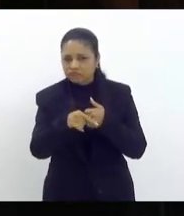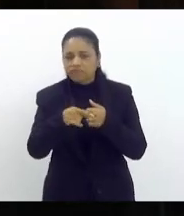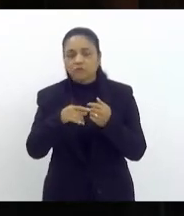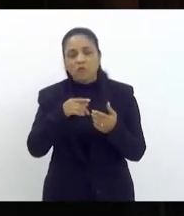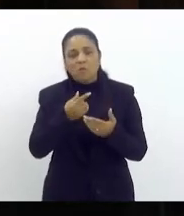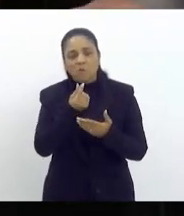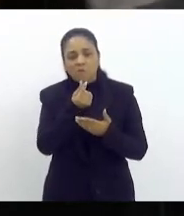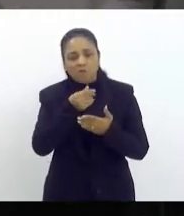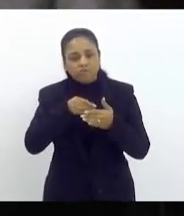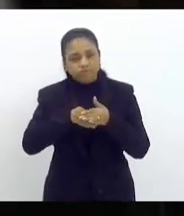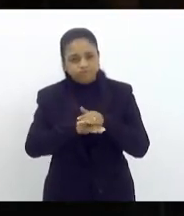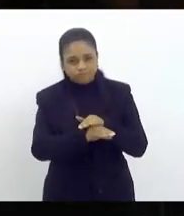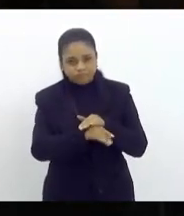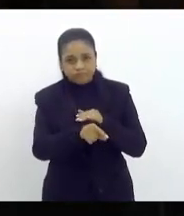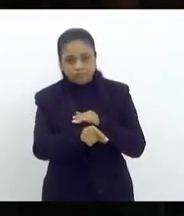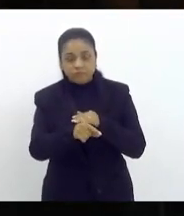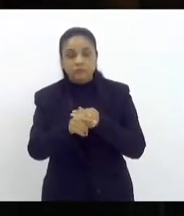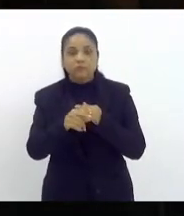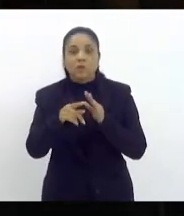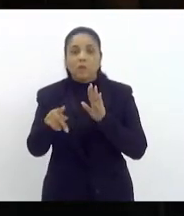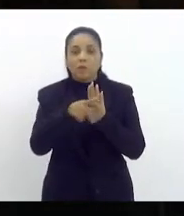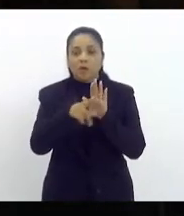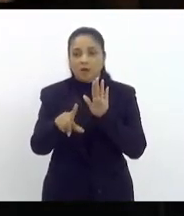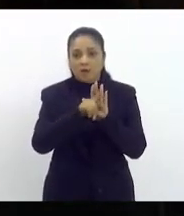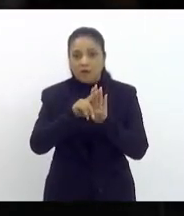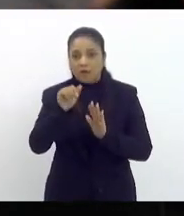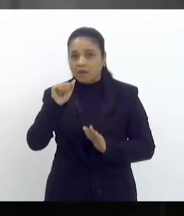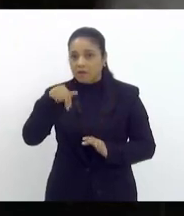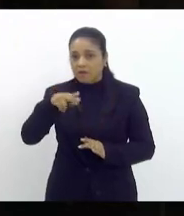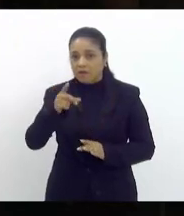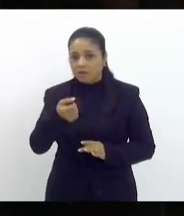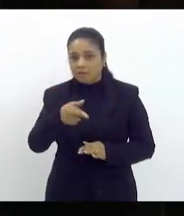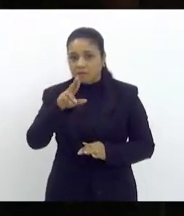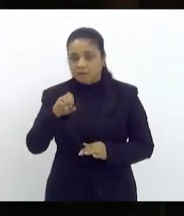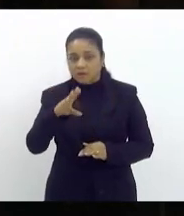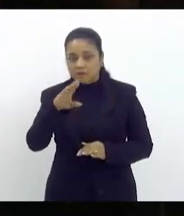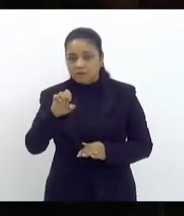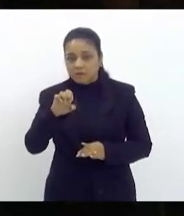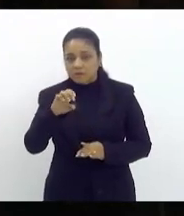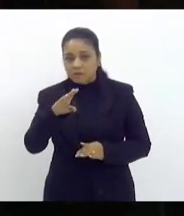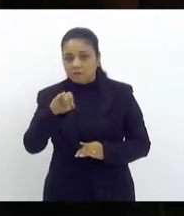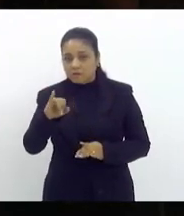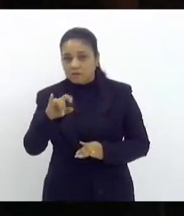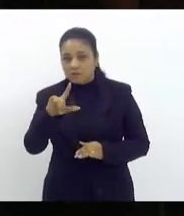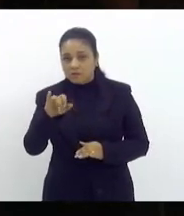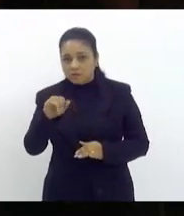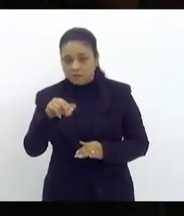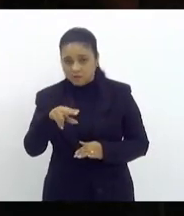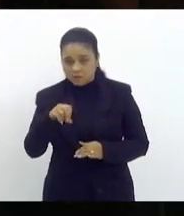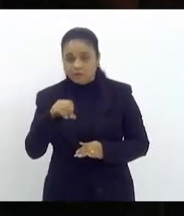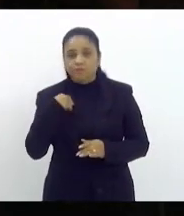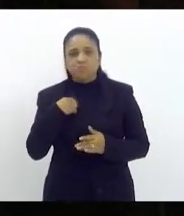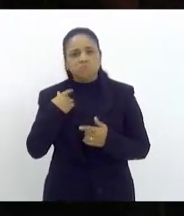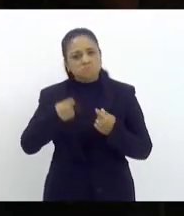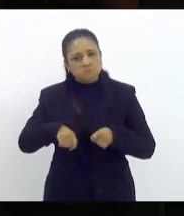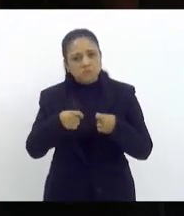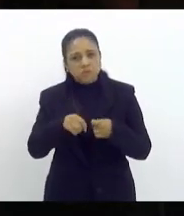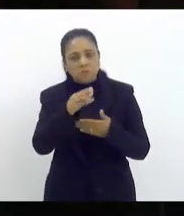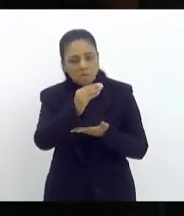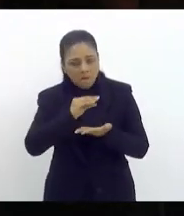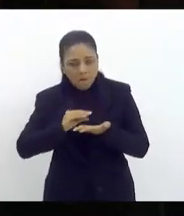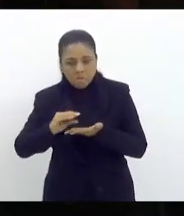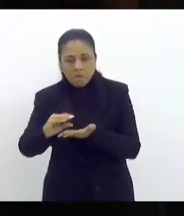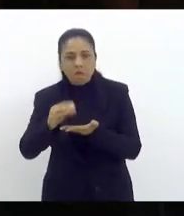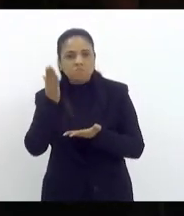projeto de lei do deputado André Siciliano nós precisamos saber mais sobre a aplicação dos